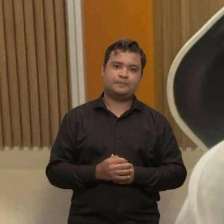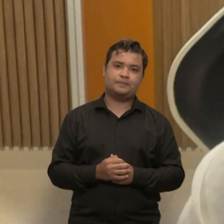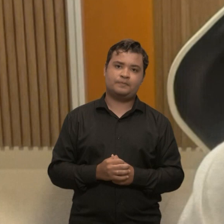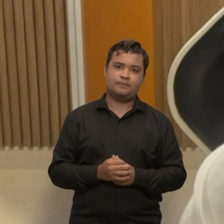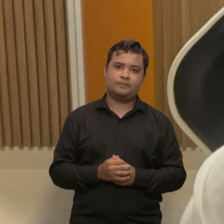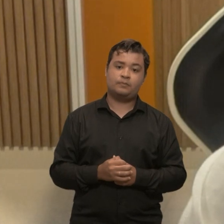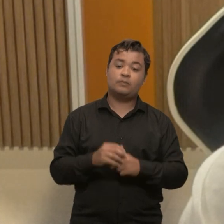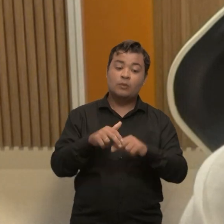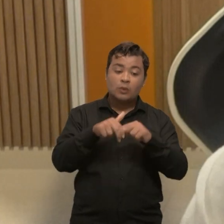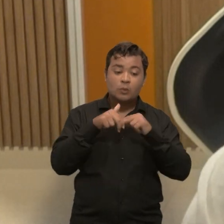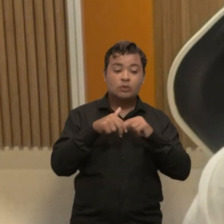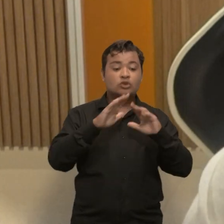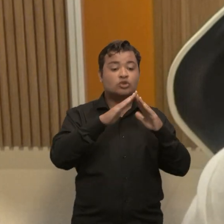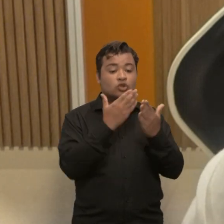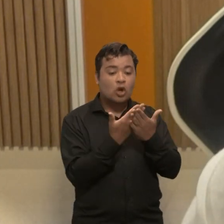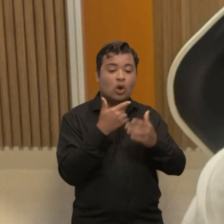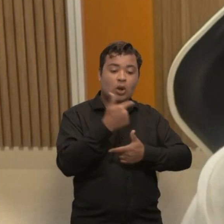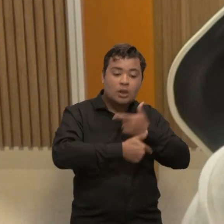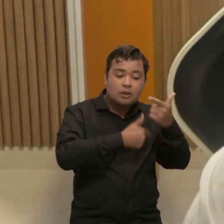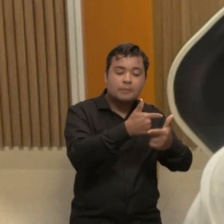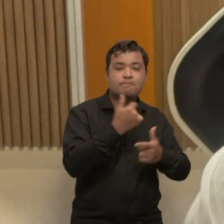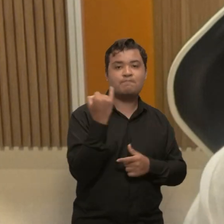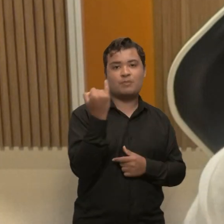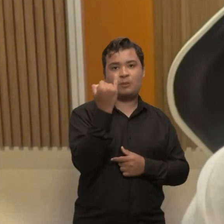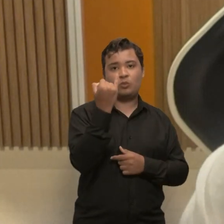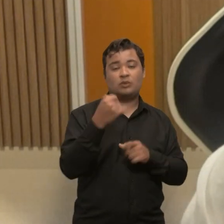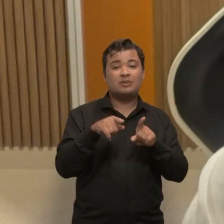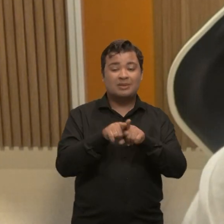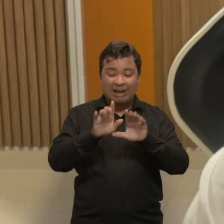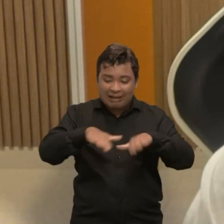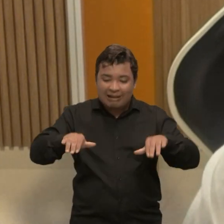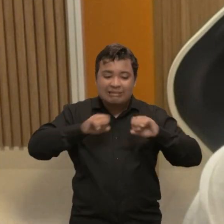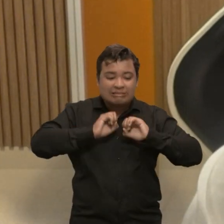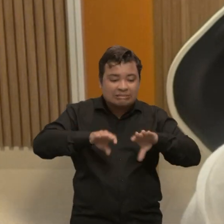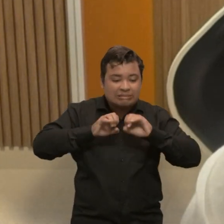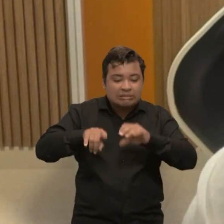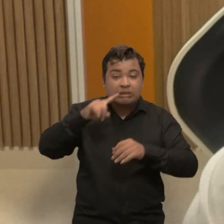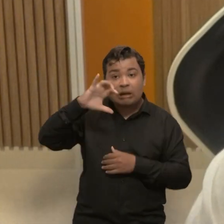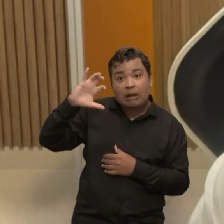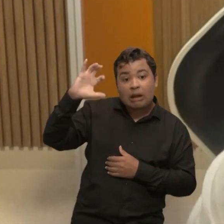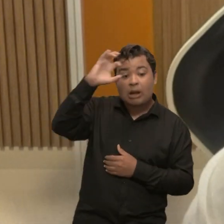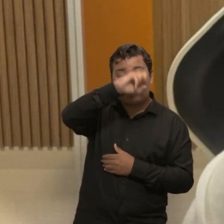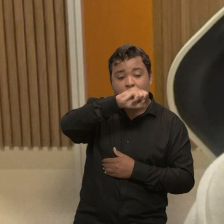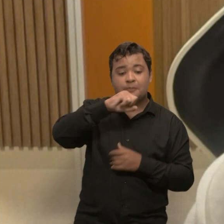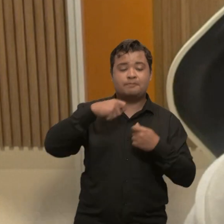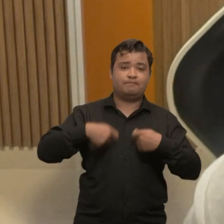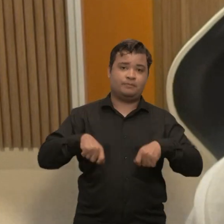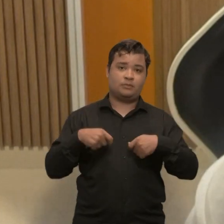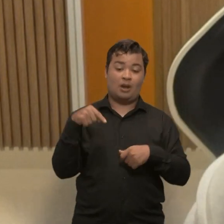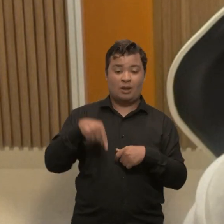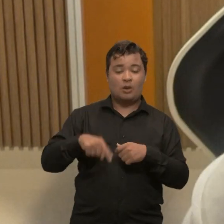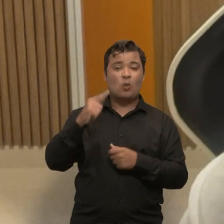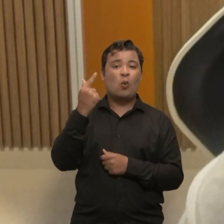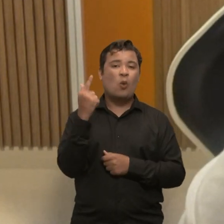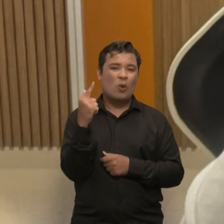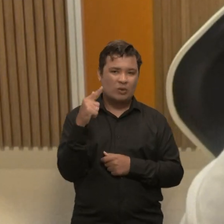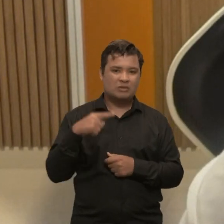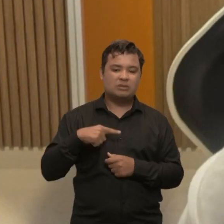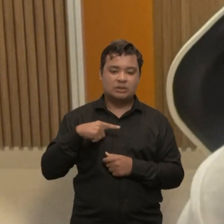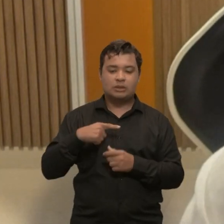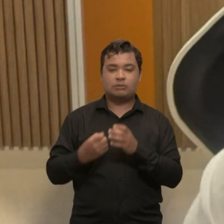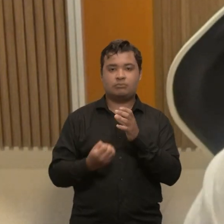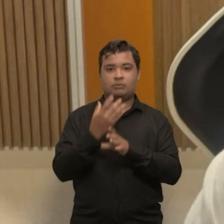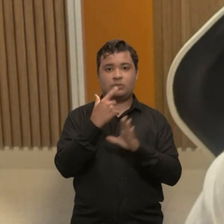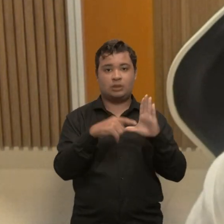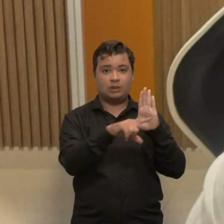fundamental o trabalho nas escolas, o trabalho com as nossas crianças também. Esse trabalho de esclarecimento. Aqui em Goiânia, nós fizemos uma lei que